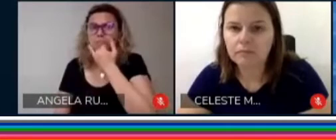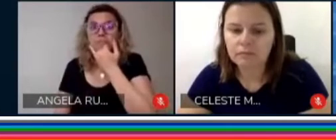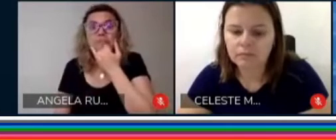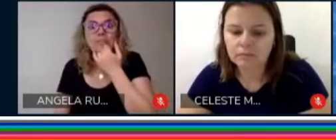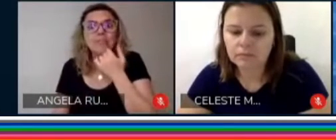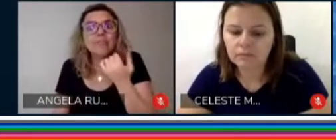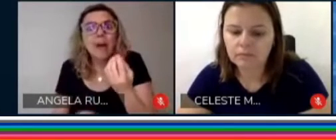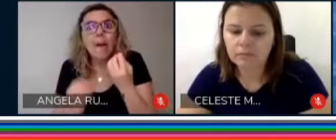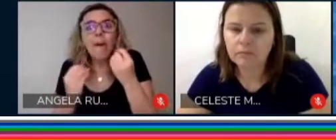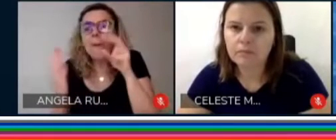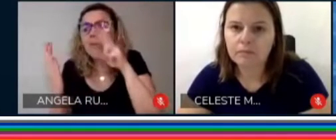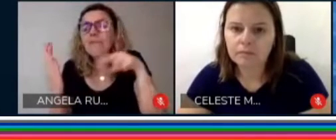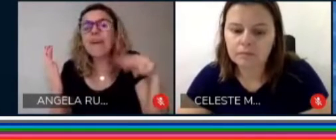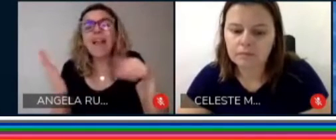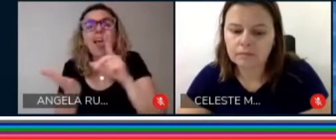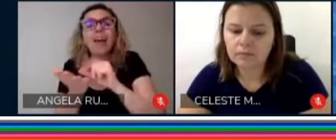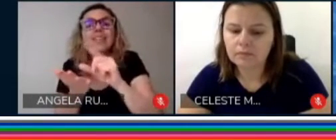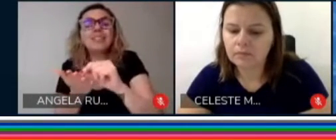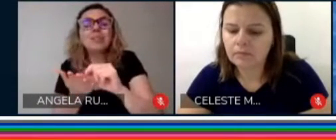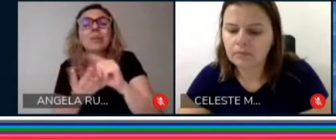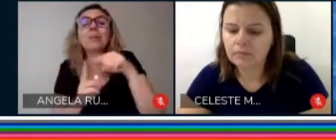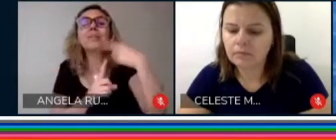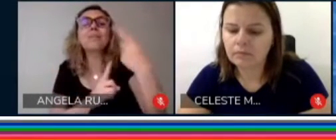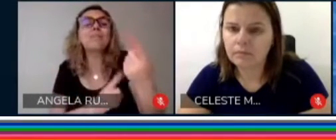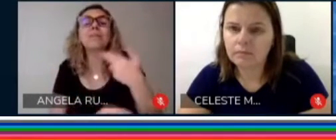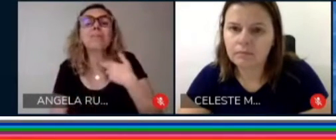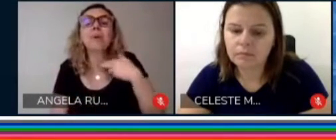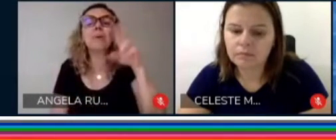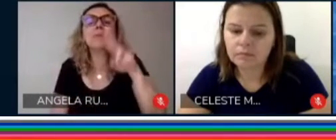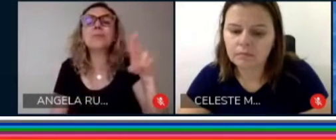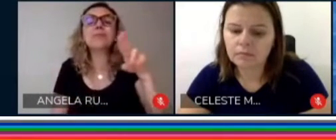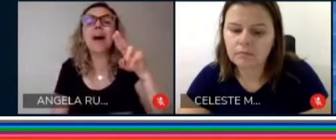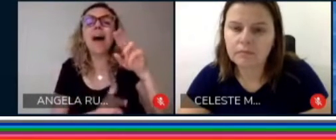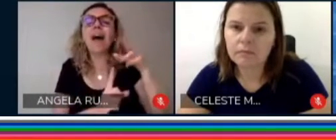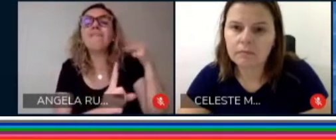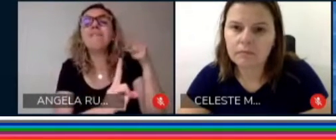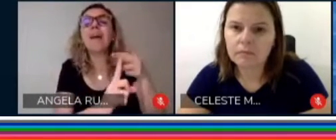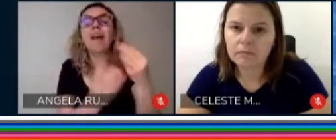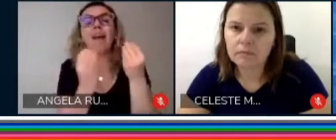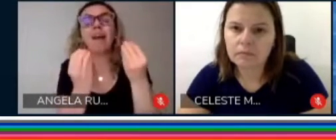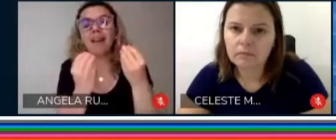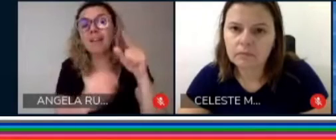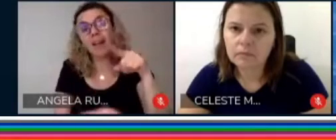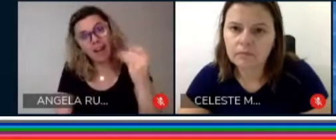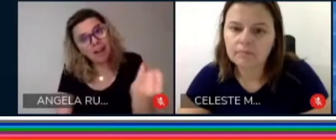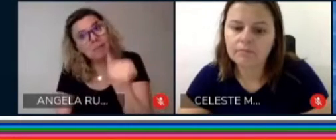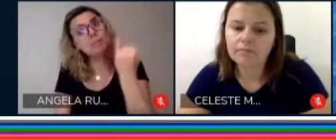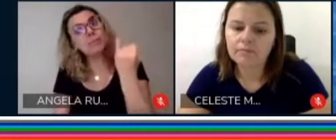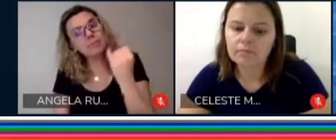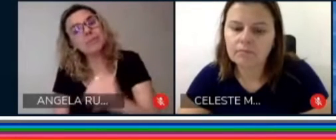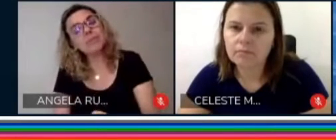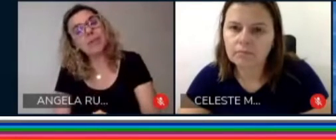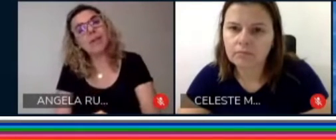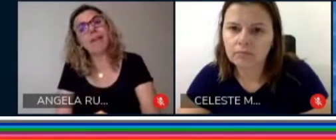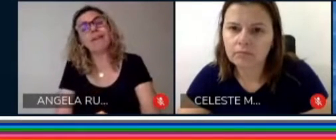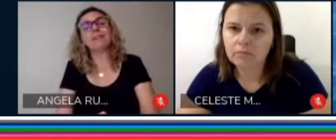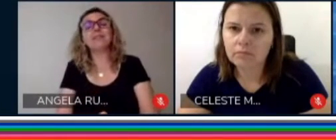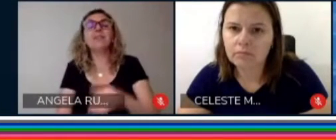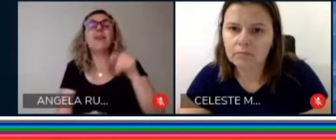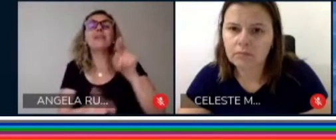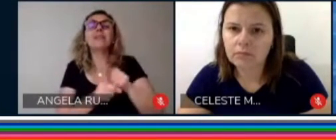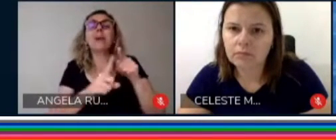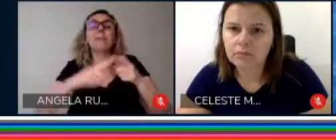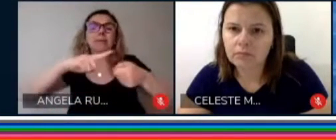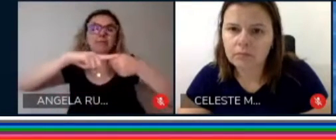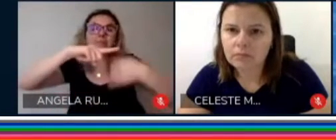pessoas nem sempre chegam lá. E ver com quem aquele trabalho conversou é essencial, né? Tanto as notas de rodapé, que às